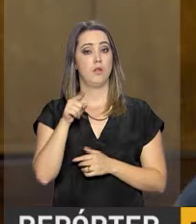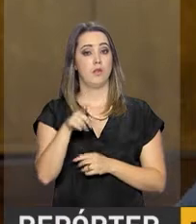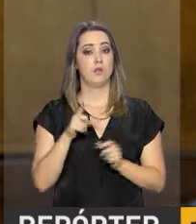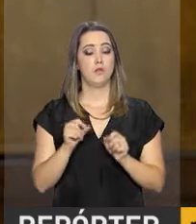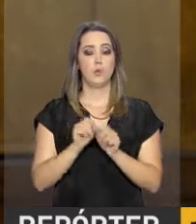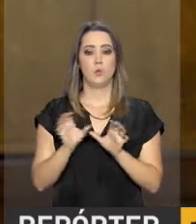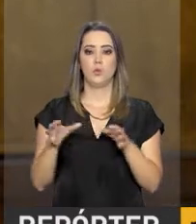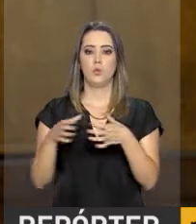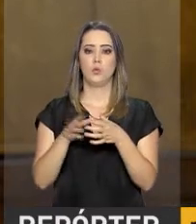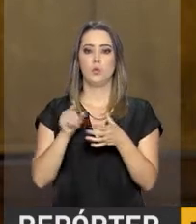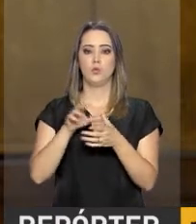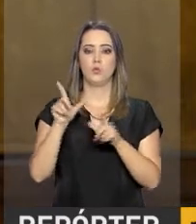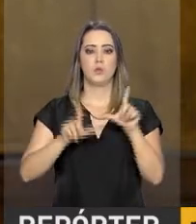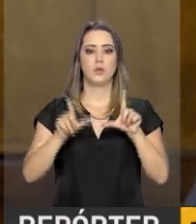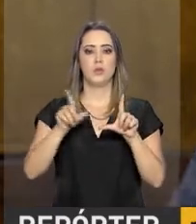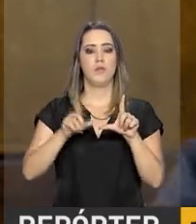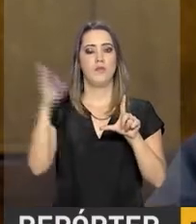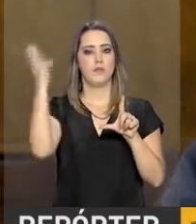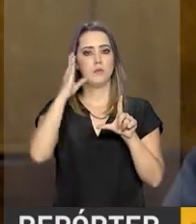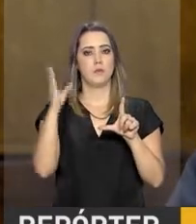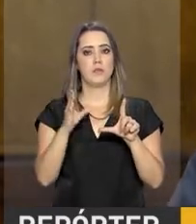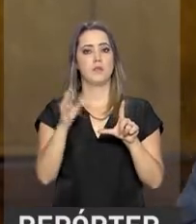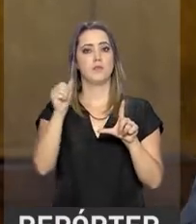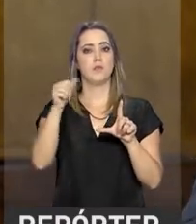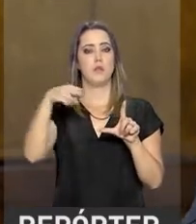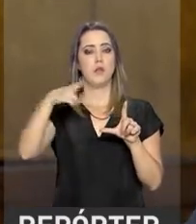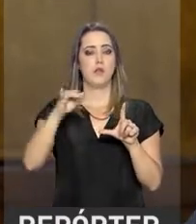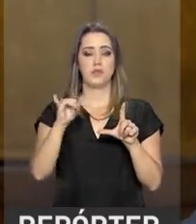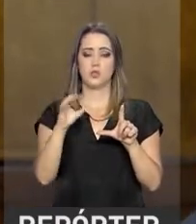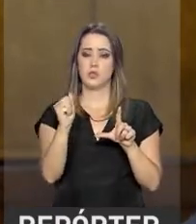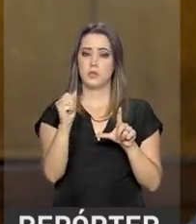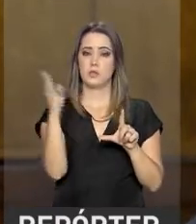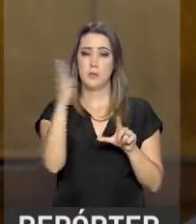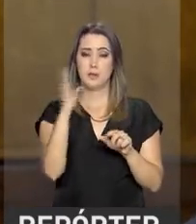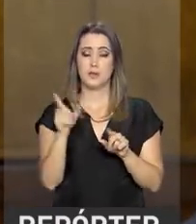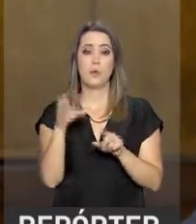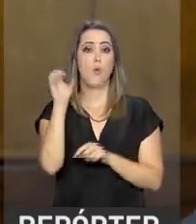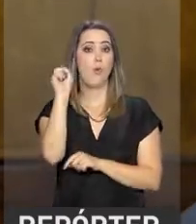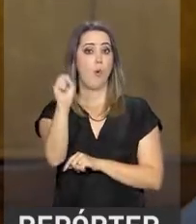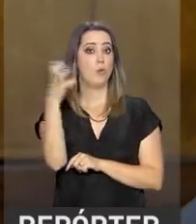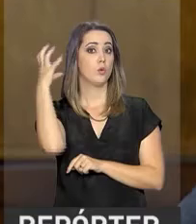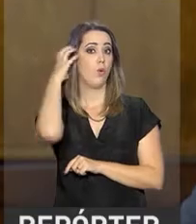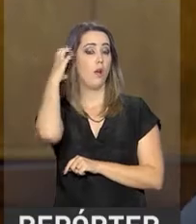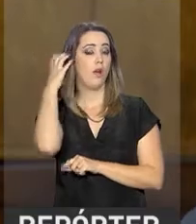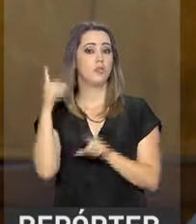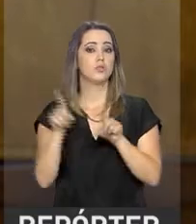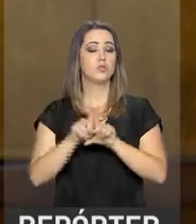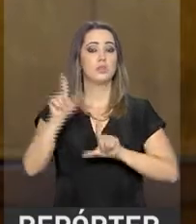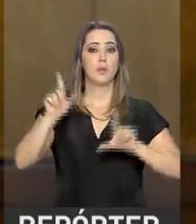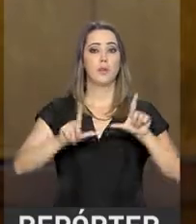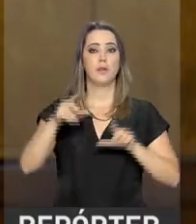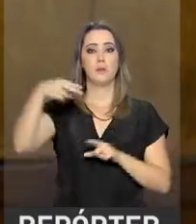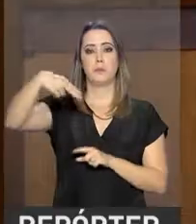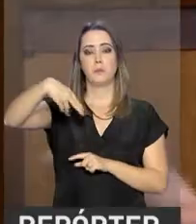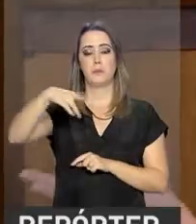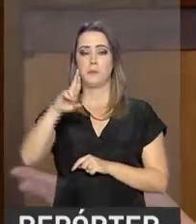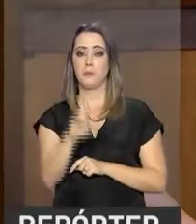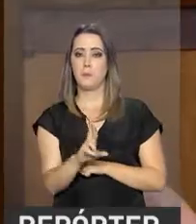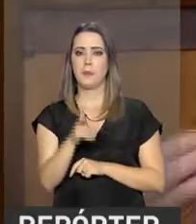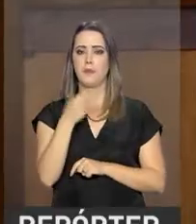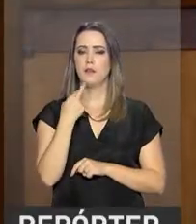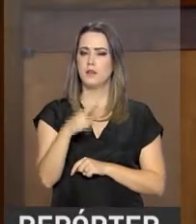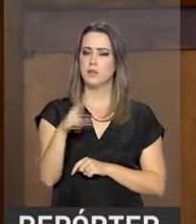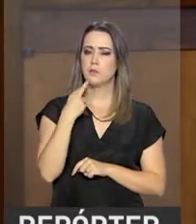qual fazem parte a tv brasil a agência brasil oito emissoras de rádio e também a tv nbr ele